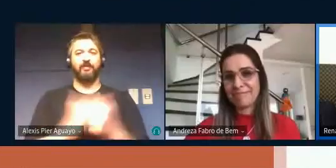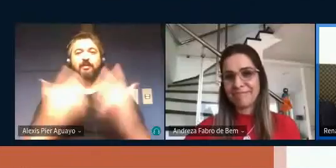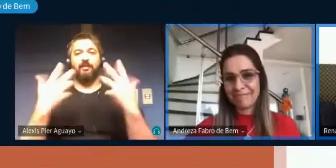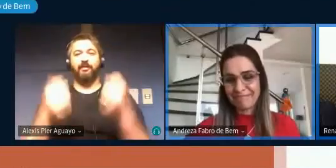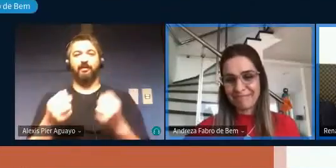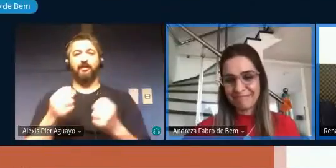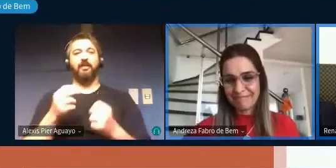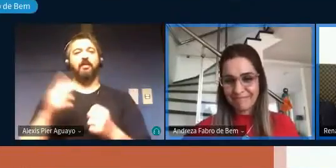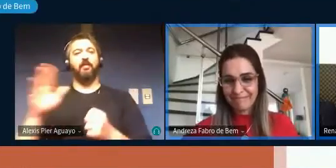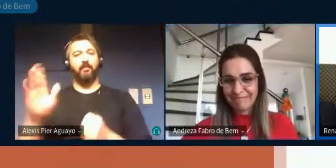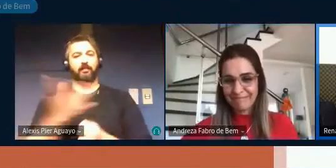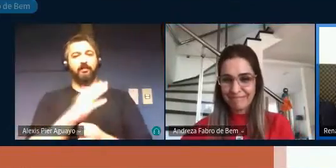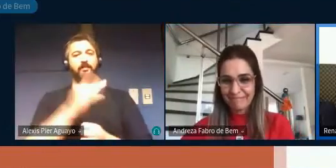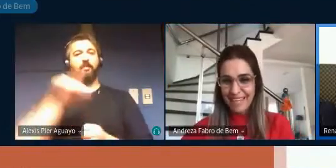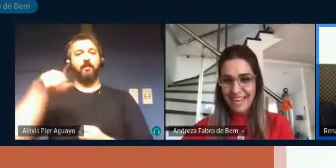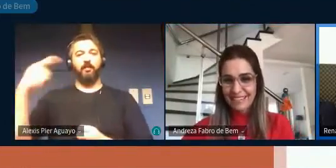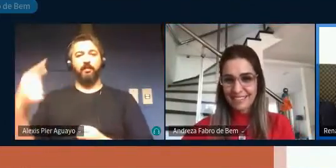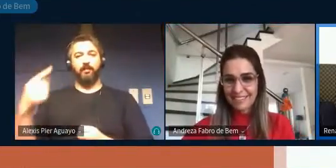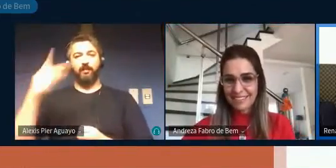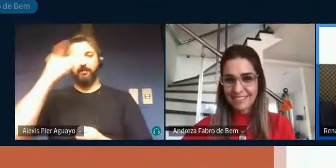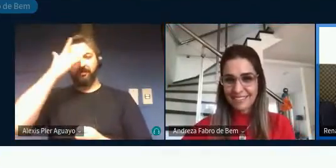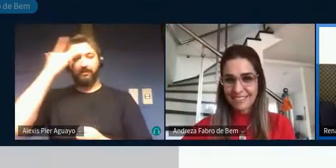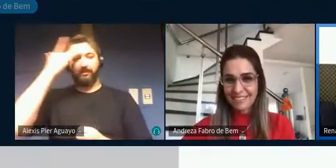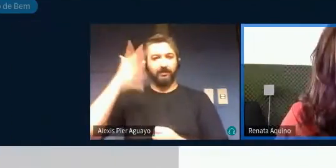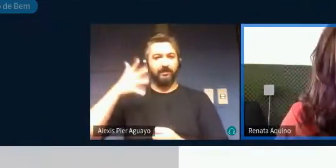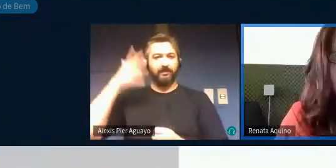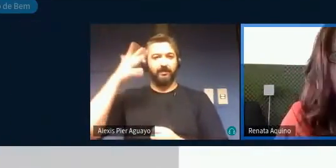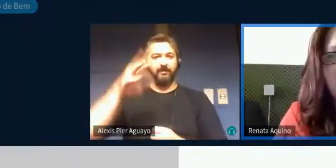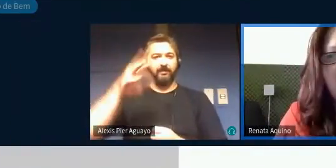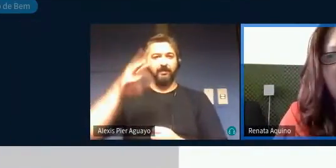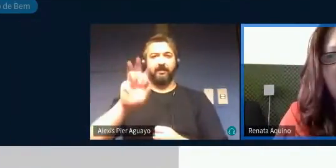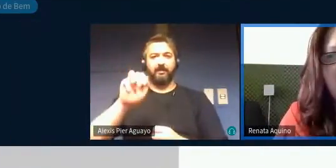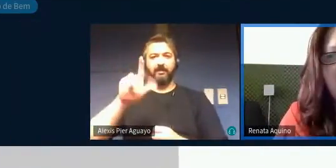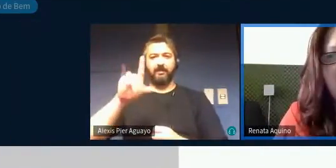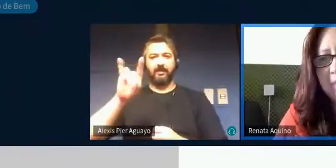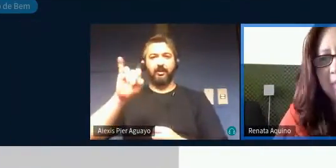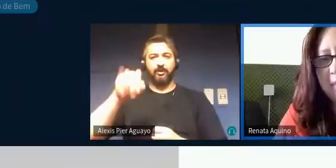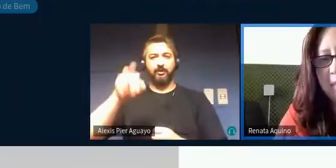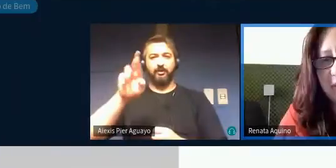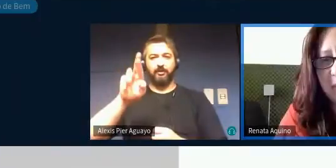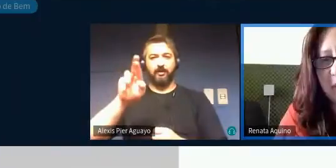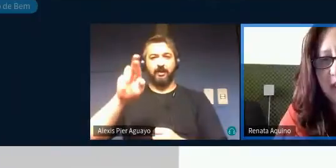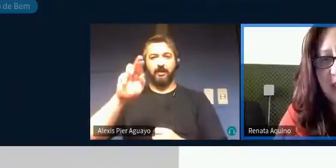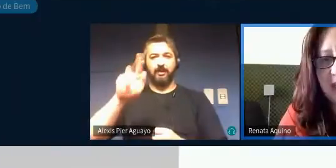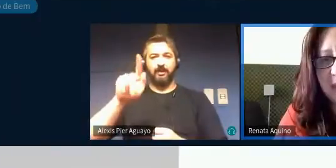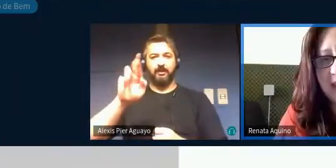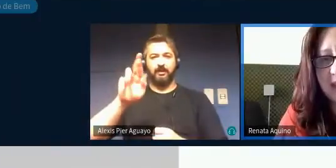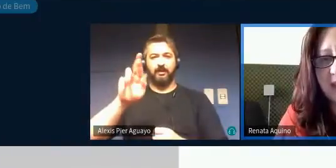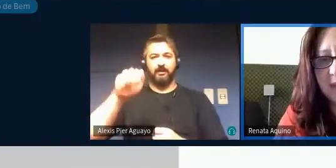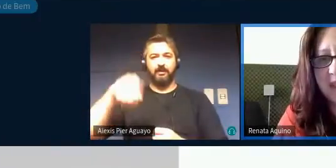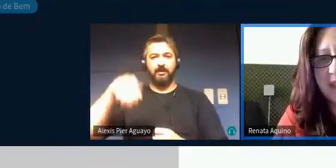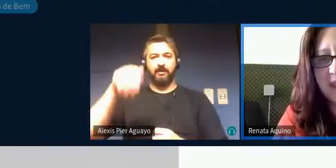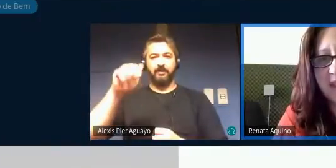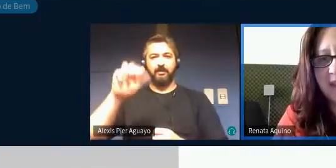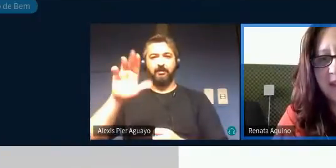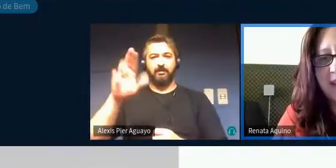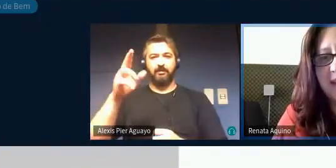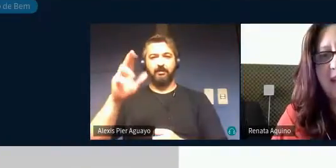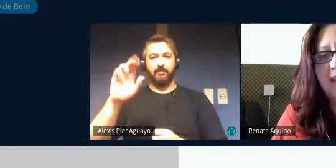o nosso próximo pesquisador, Vladimir Gramacho. O professor pode ligar a sua